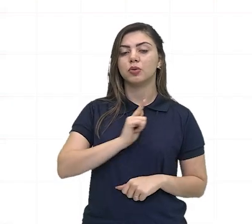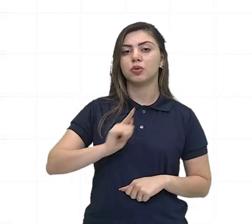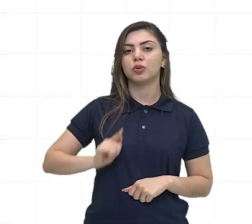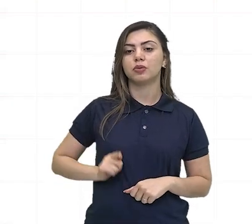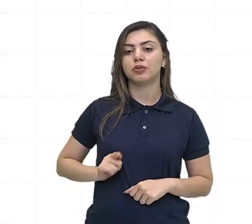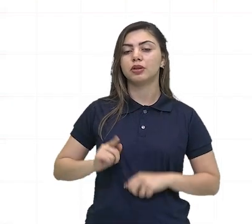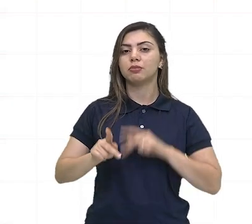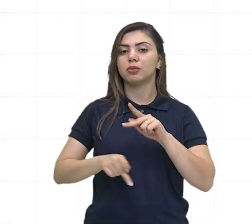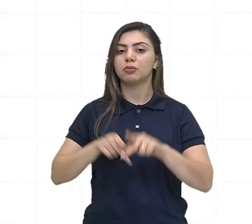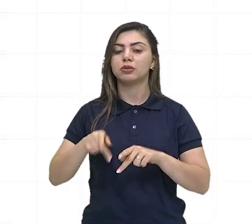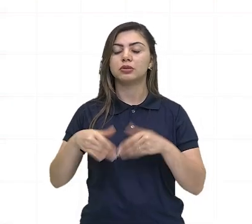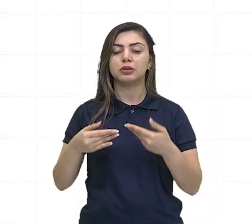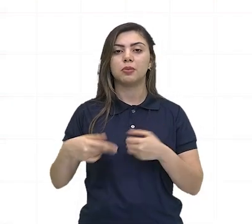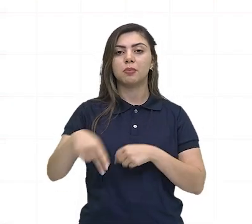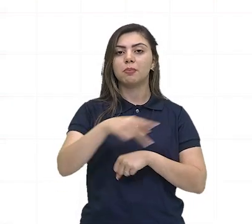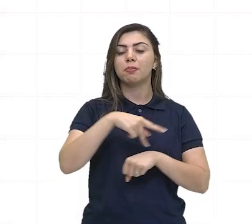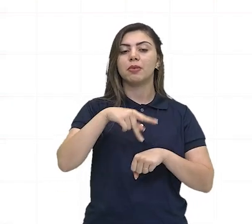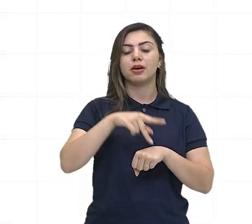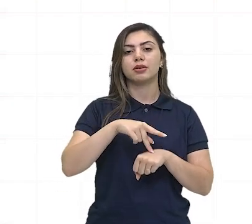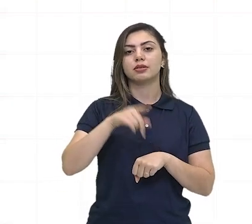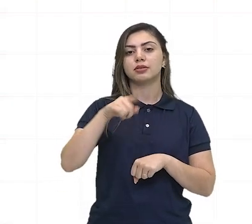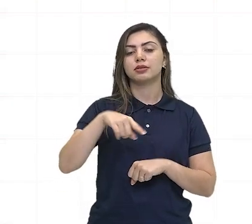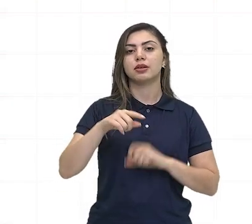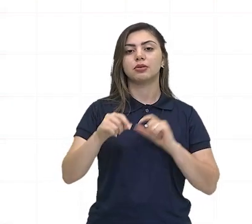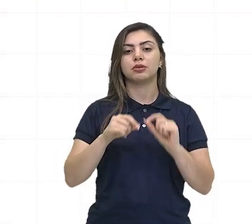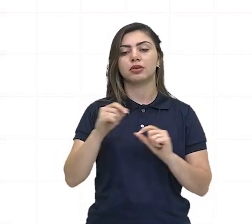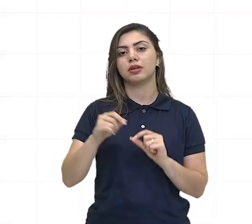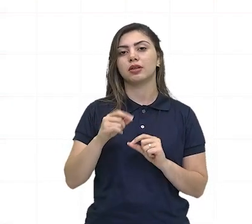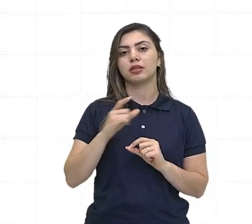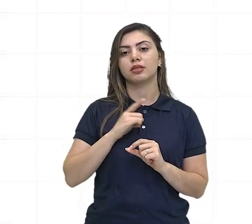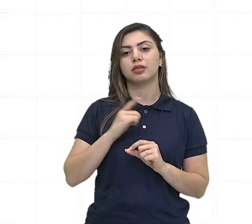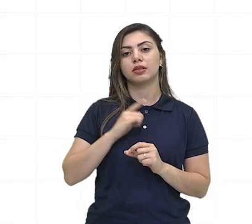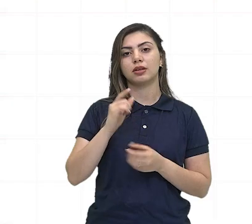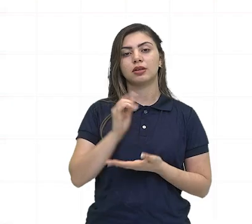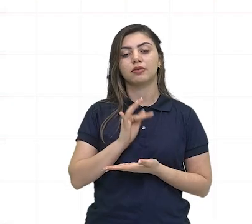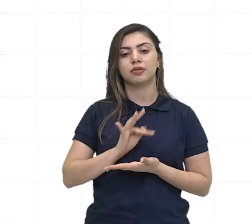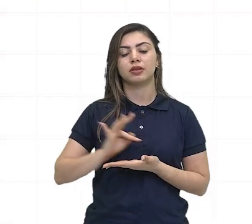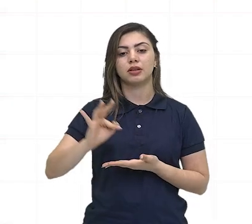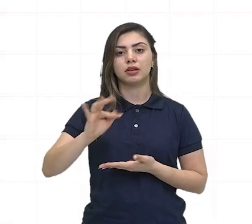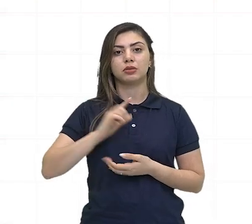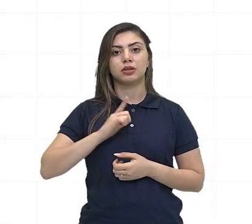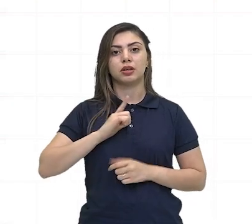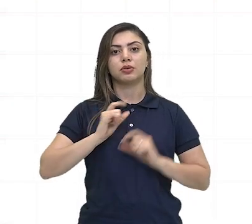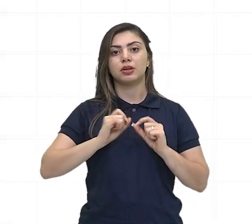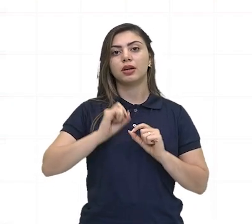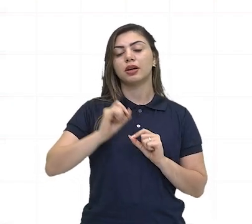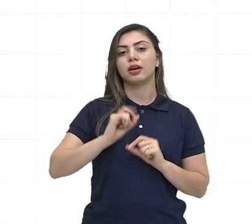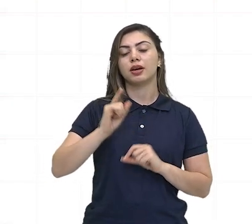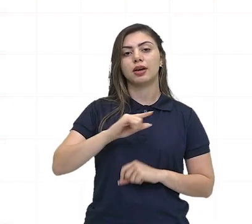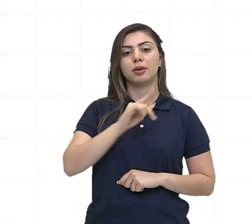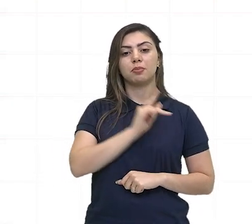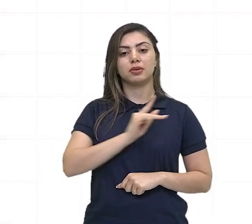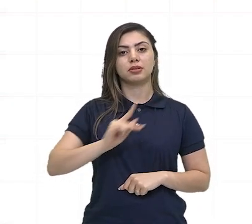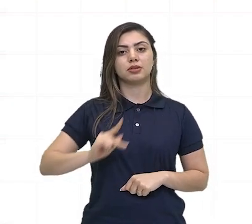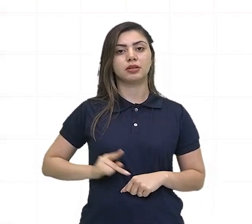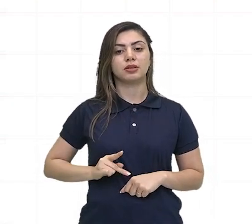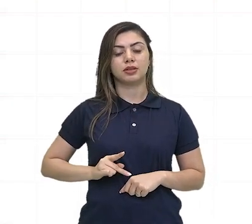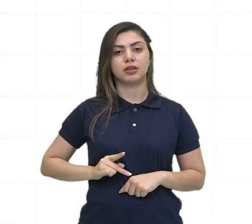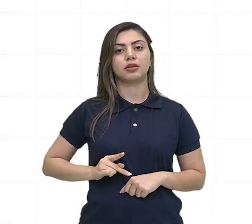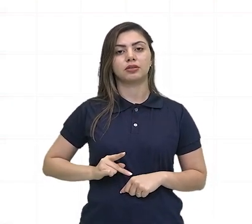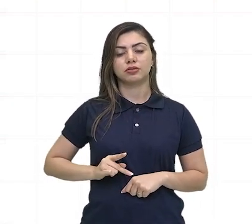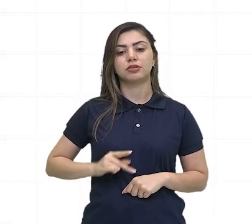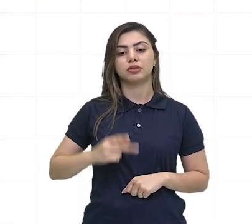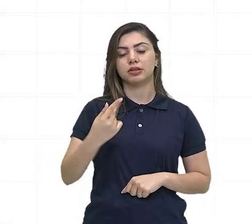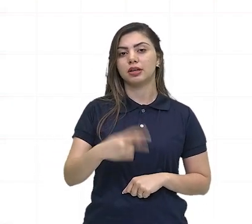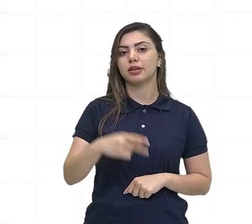país ele é a maior unidade administrativa da União e ele é governado pelo presidente da República. No